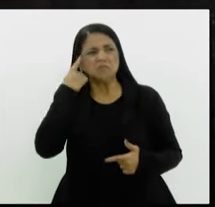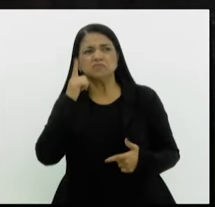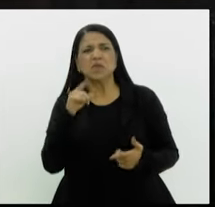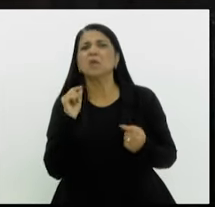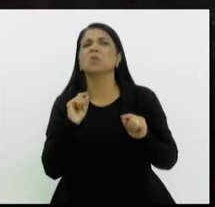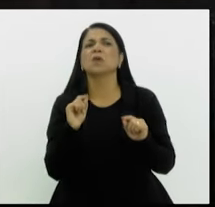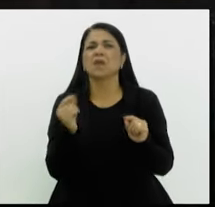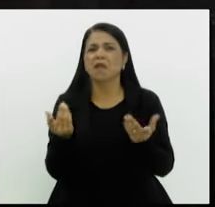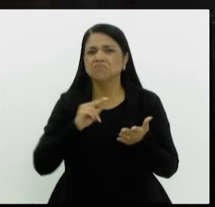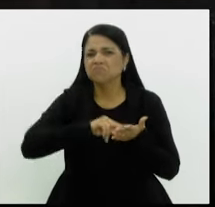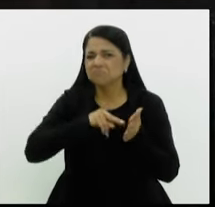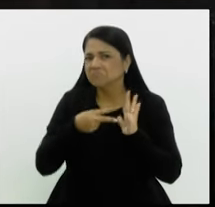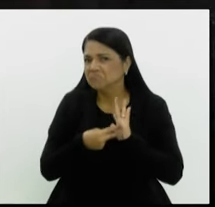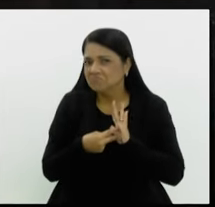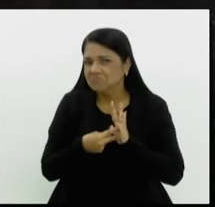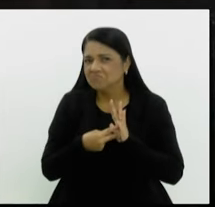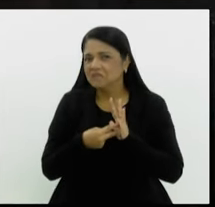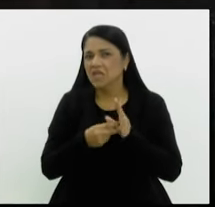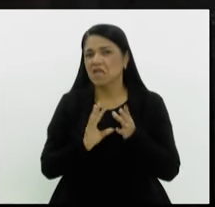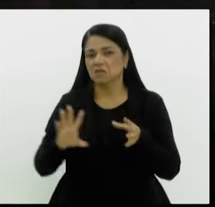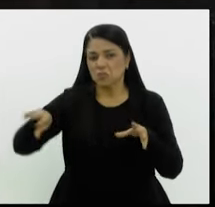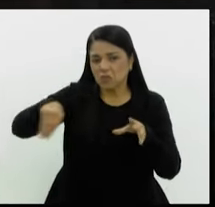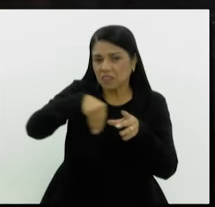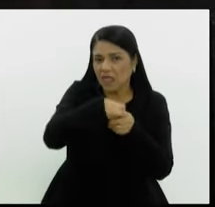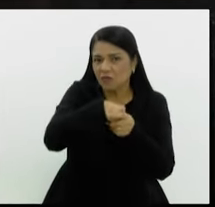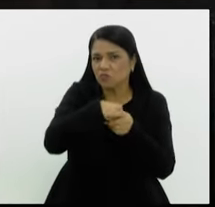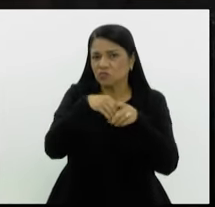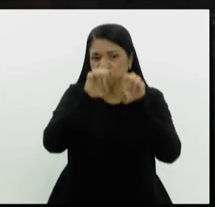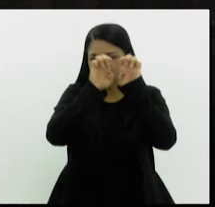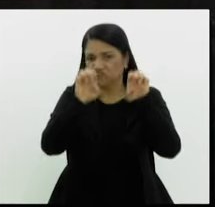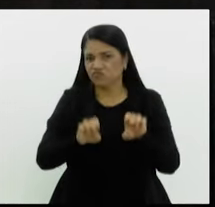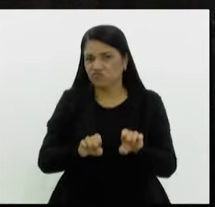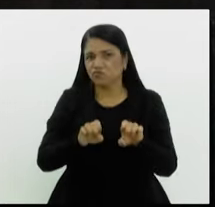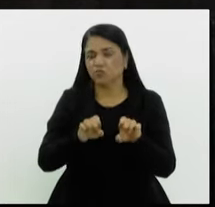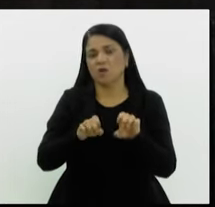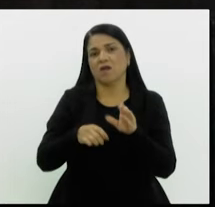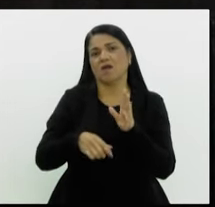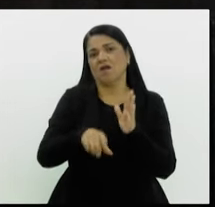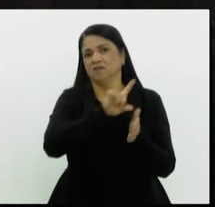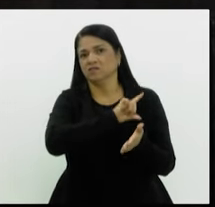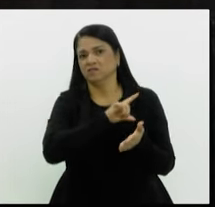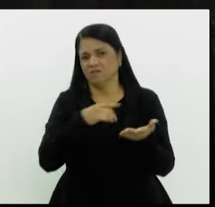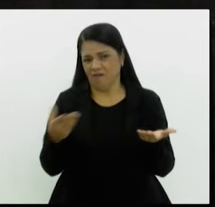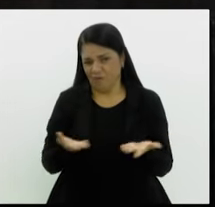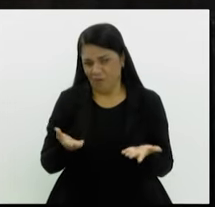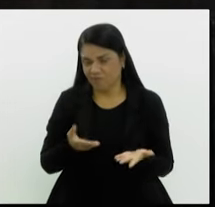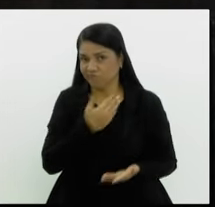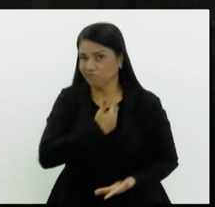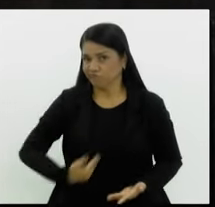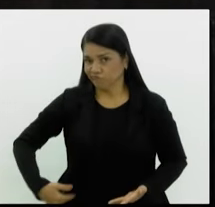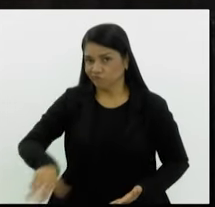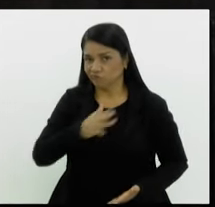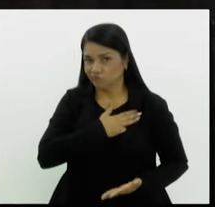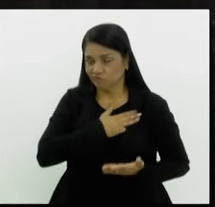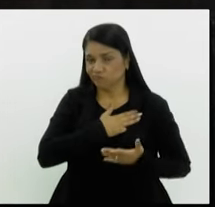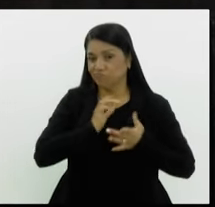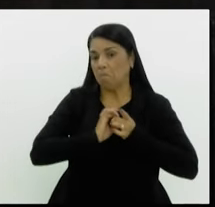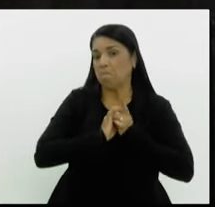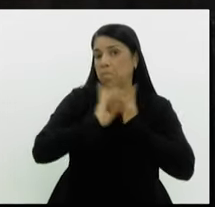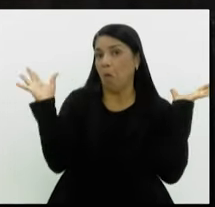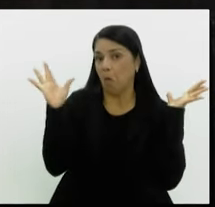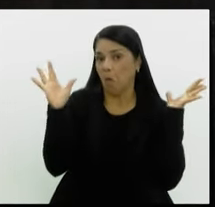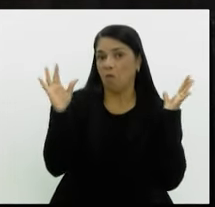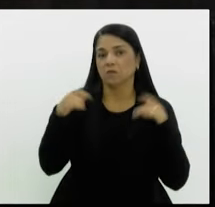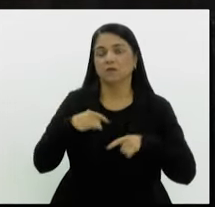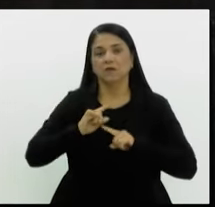que antigamente isso estava tudo em infraestrutura. Mas no governo Lula tudo é possível. Depois Deputado. Do jantar